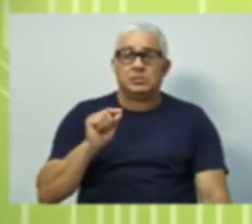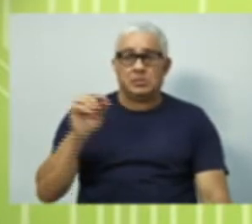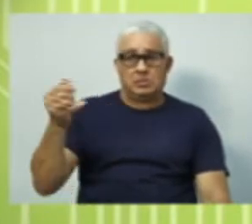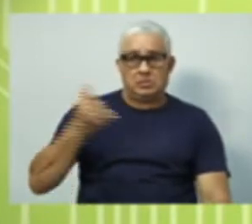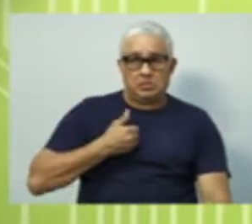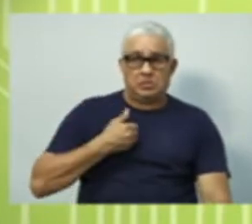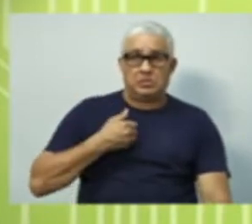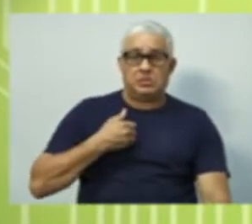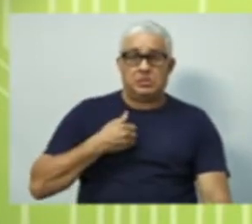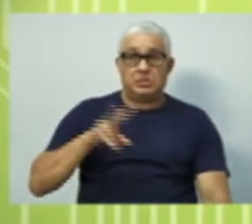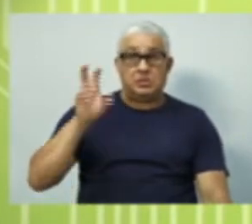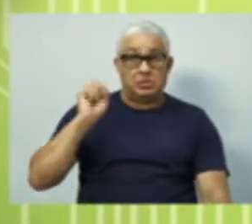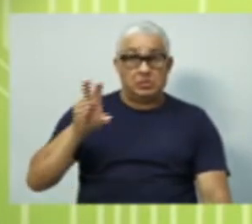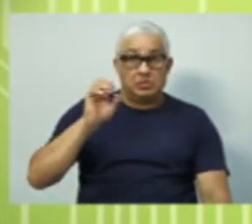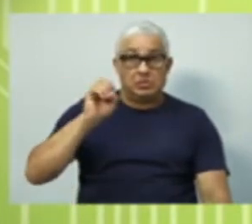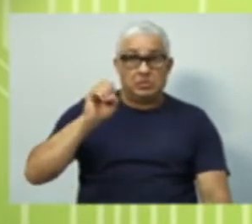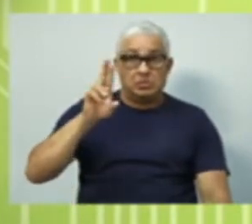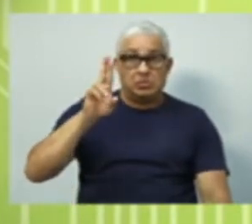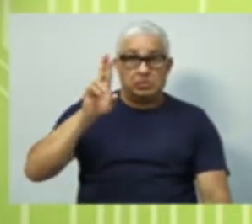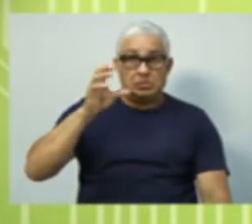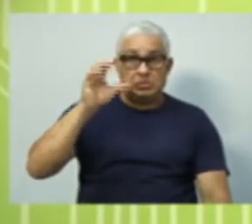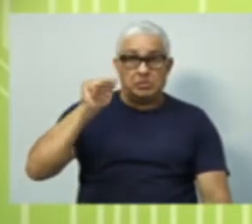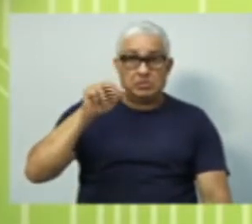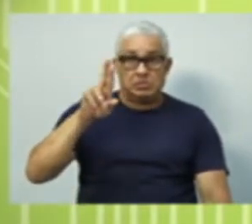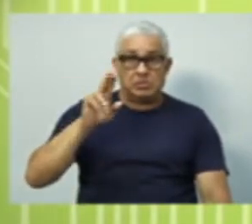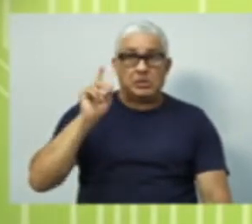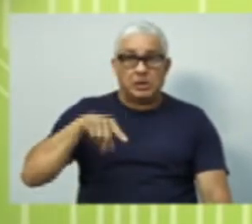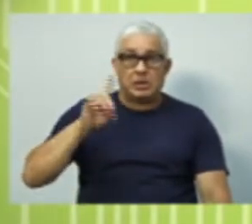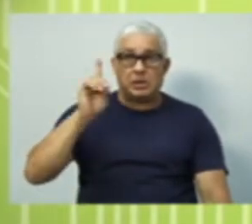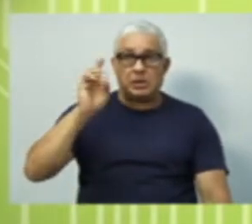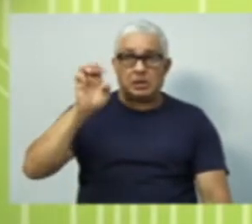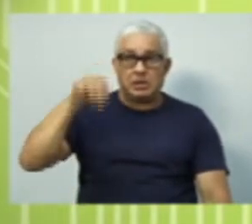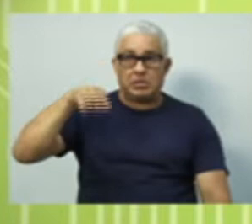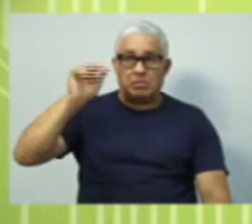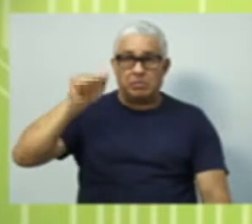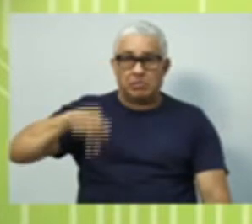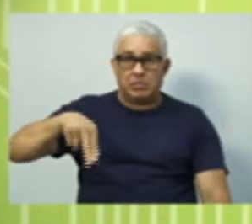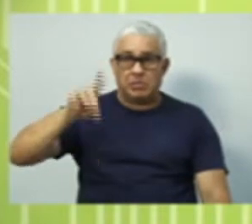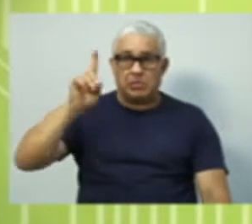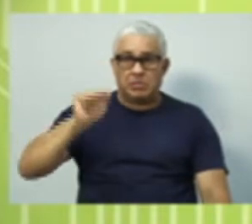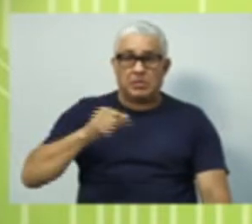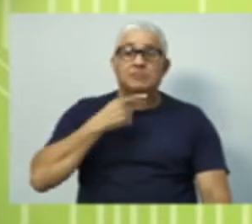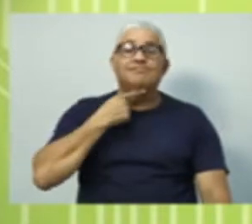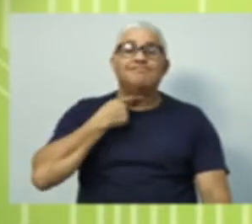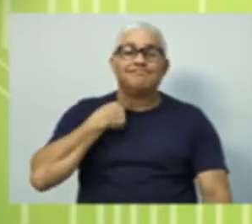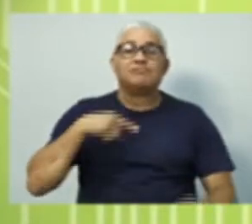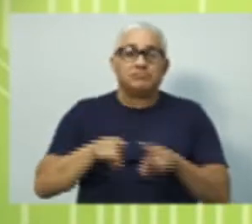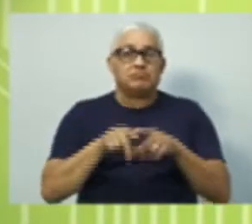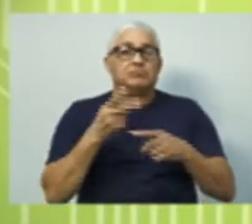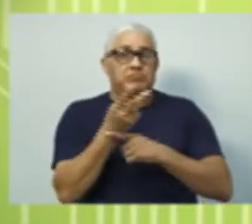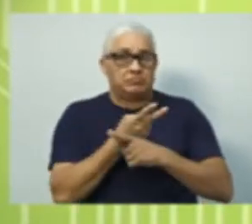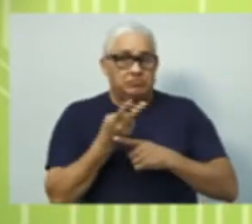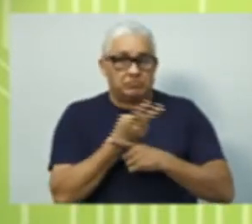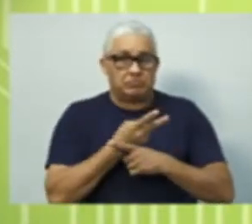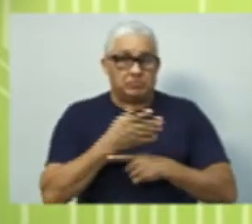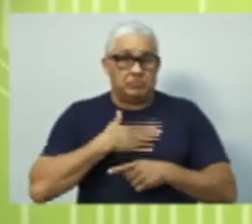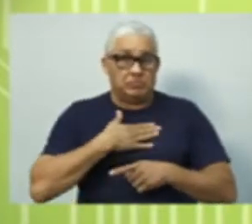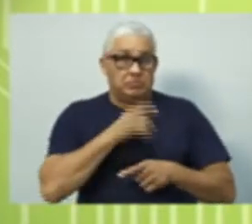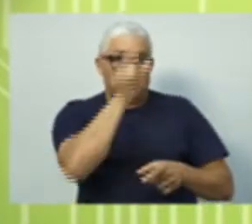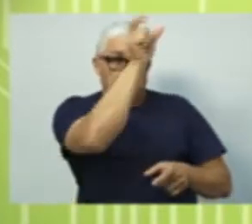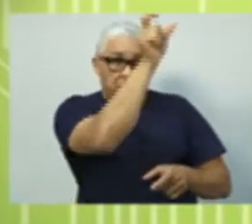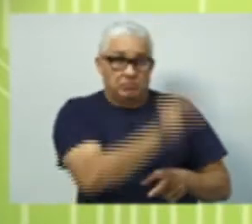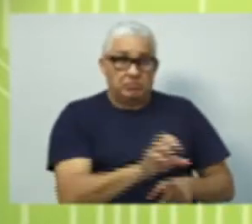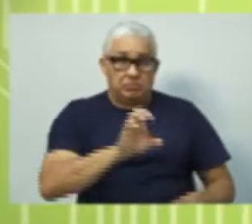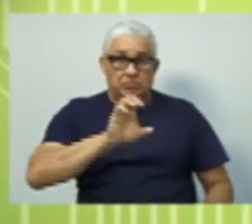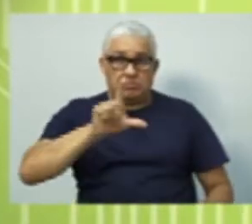com o quê? Com a demanda, eu estou definindo o quê? Bem, eu não vou produzir produtos para viver estocado. Quem vai